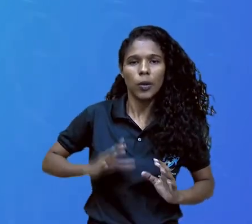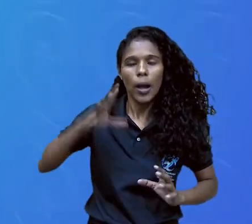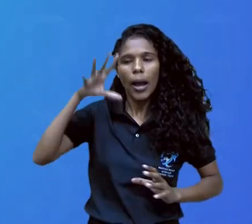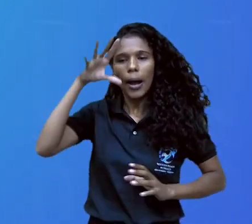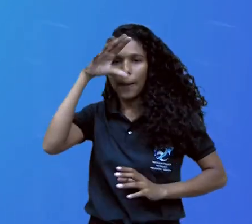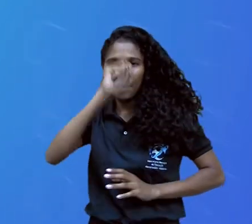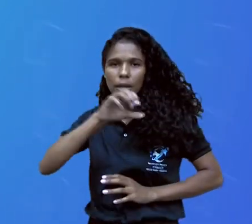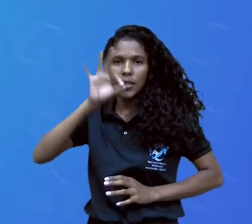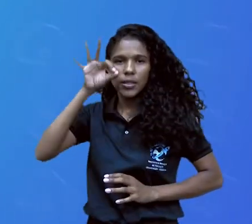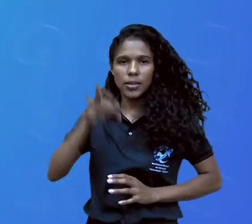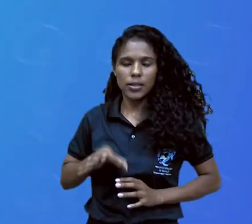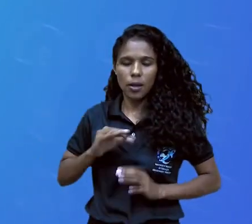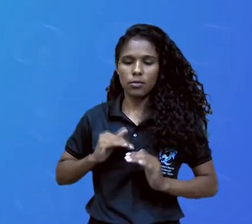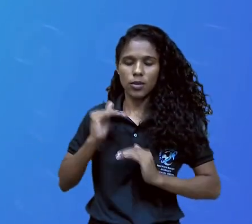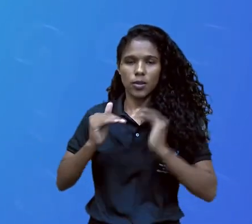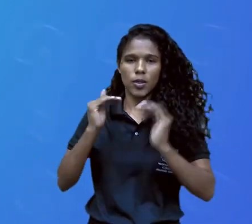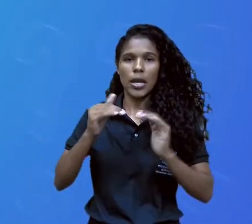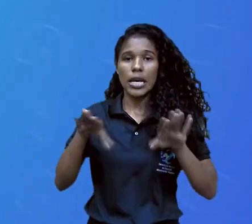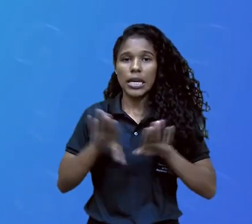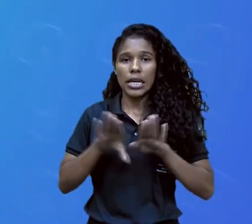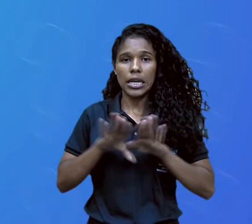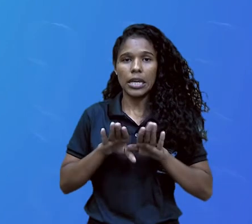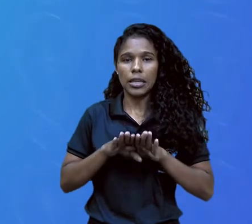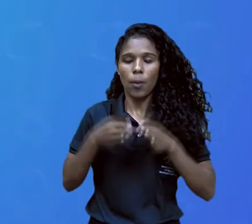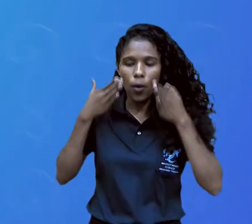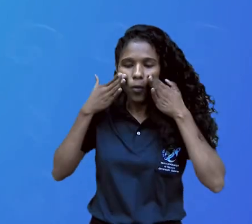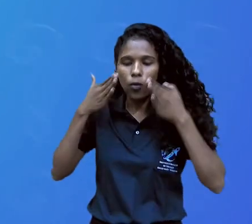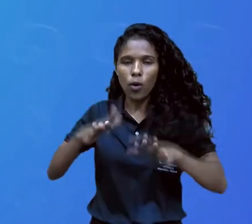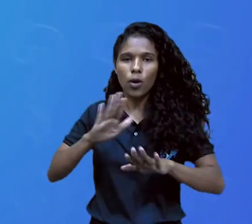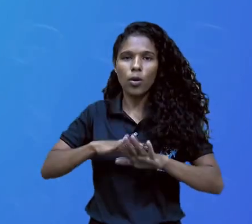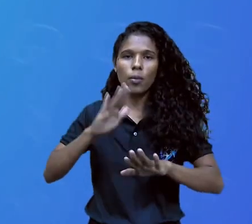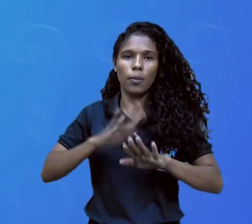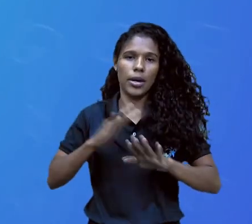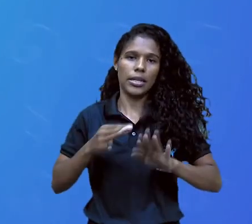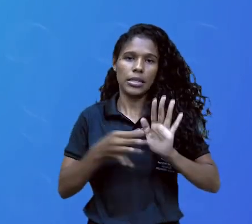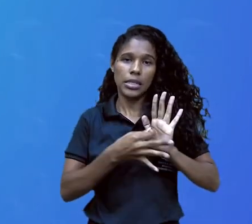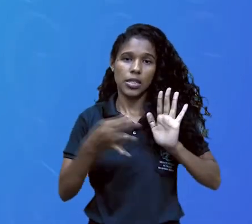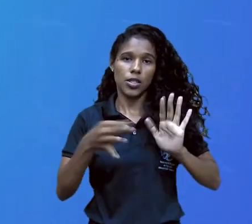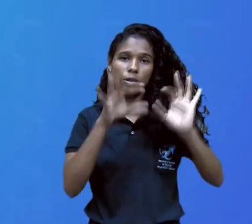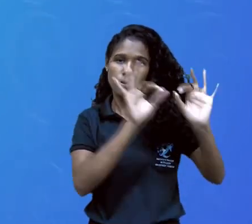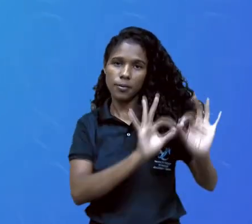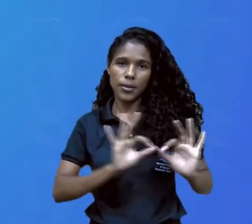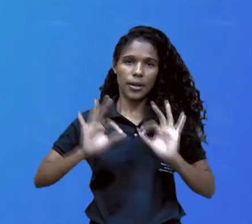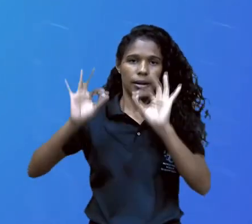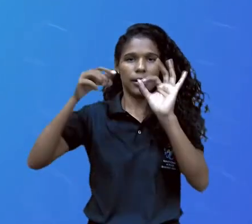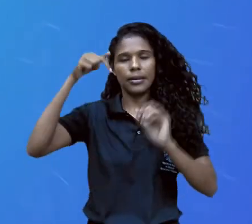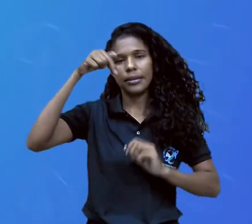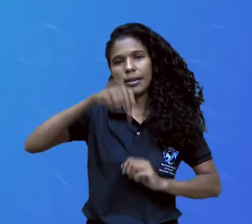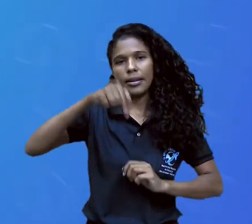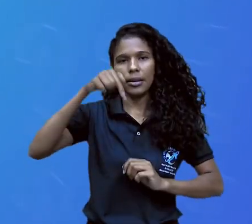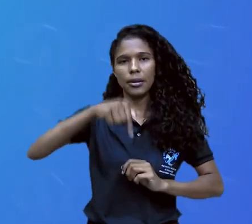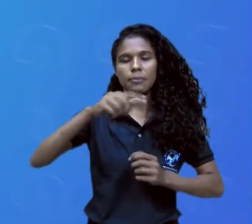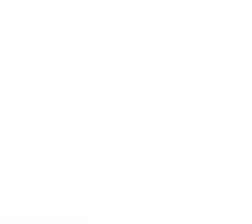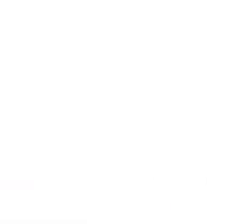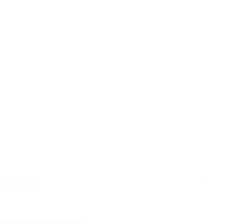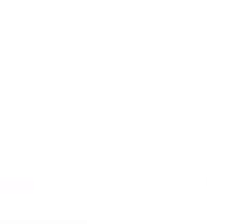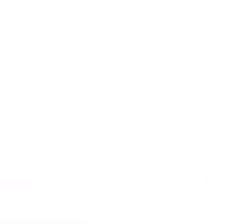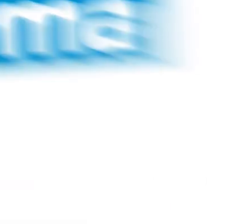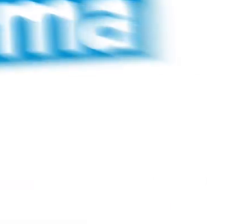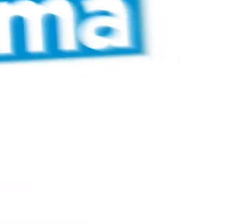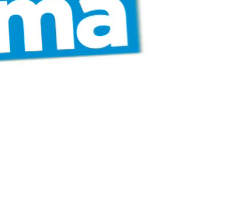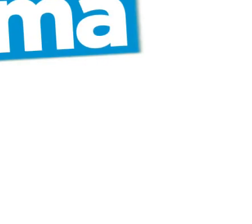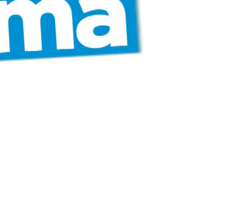método há uma redução da hiperatividade das crianças. E para mais curiosidades como essa, fiquem ligados na TV Educação.